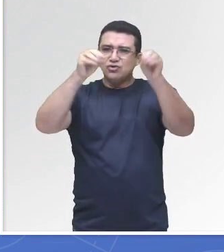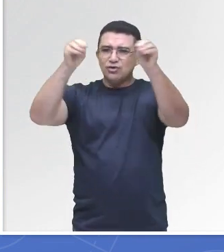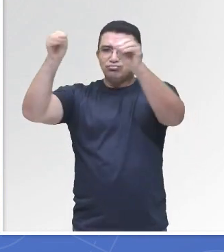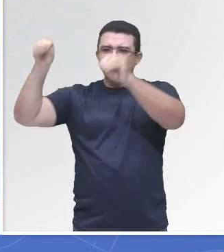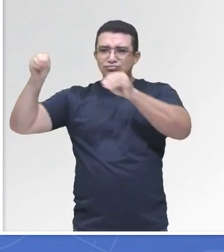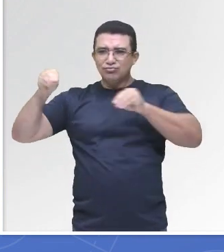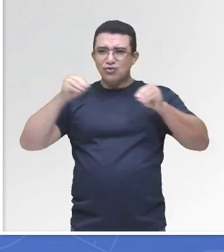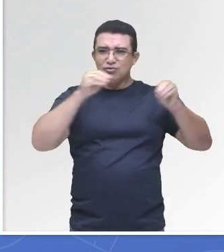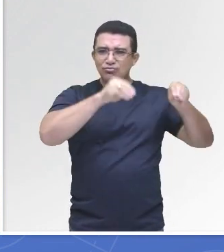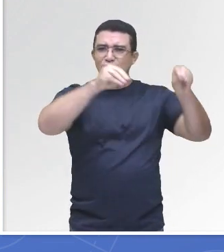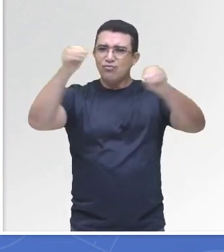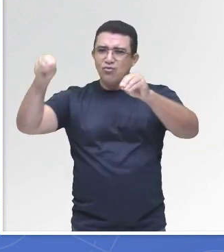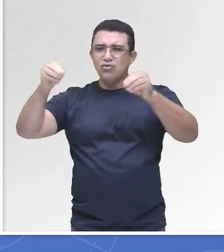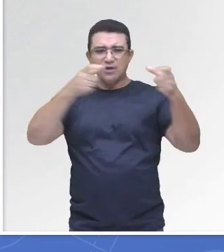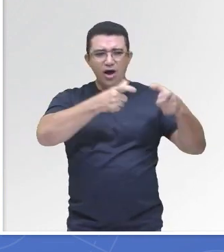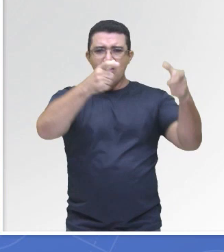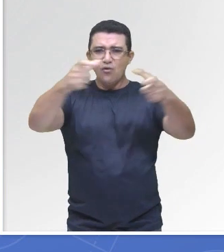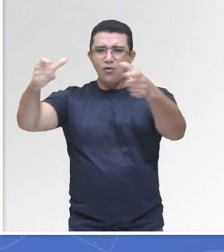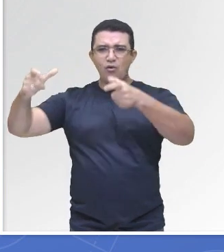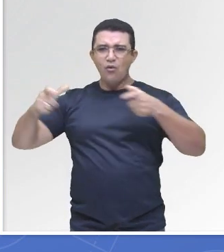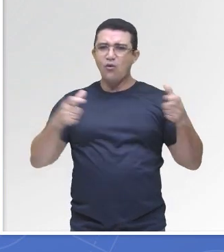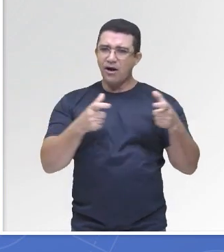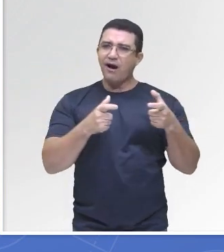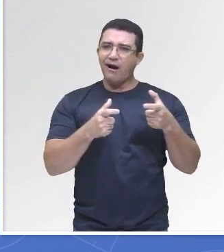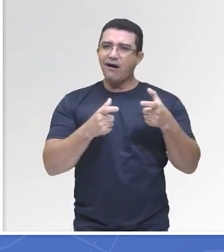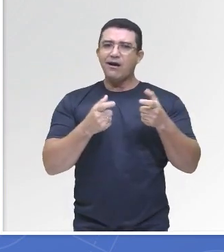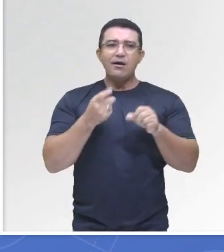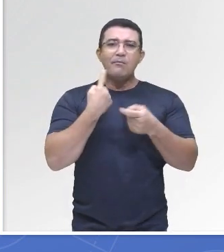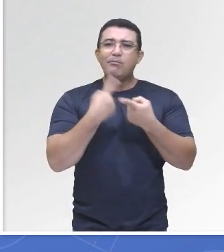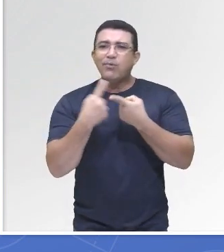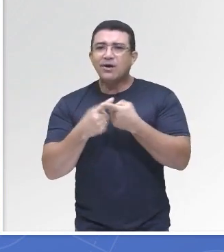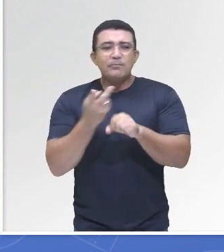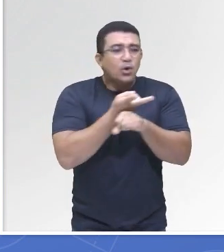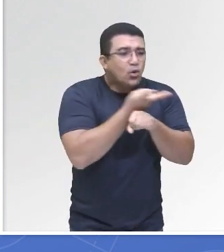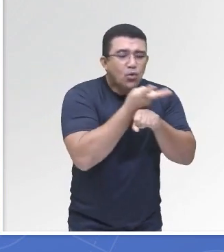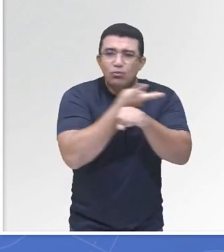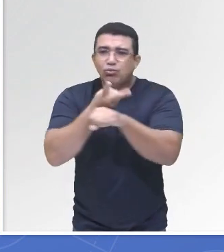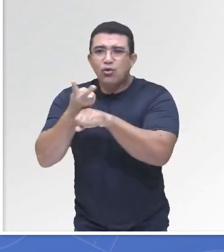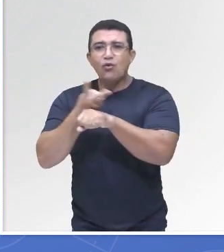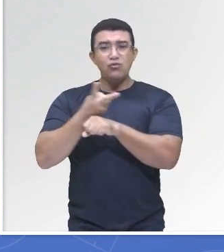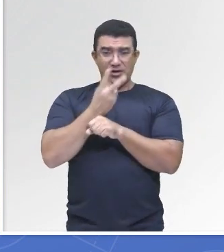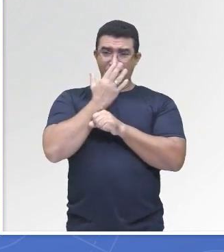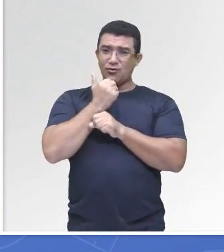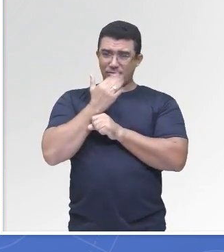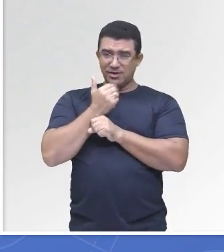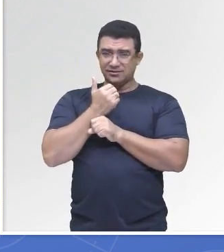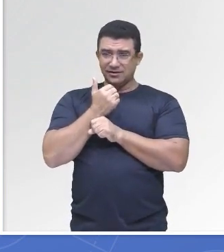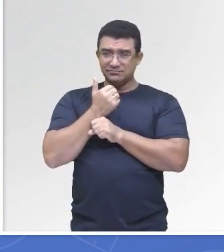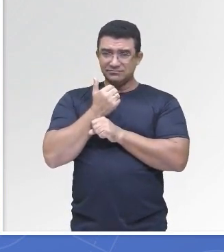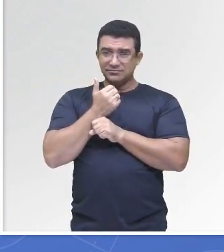constantemente. Por quê? Porque eles tinham que estar atrás do alimento. onde existia uma vegetação